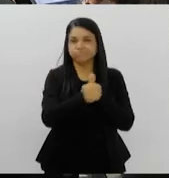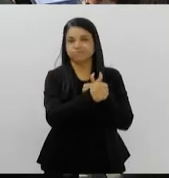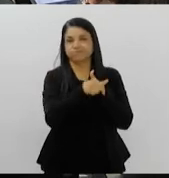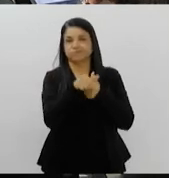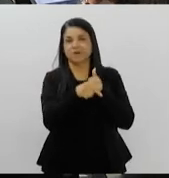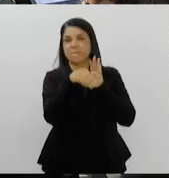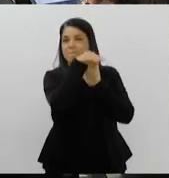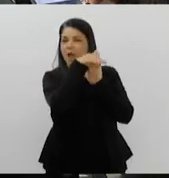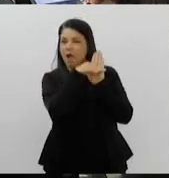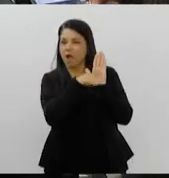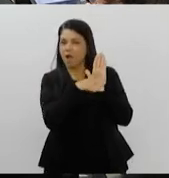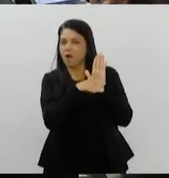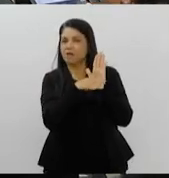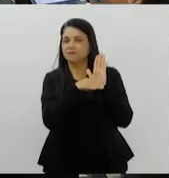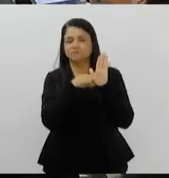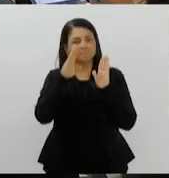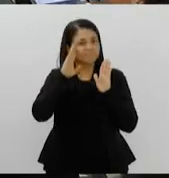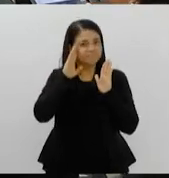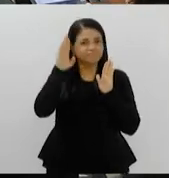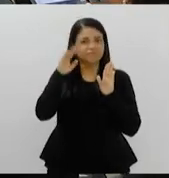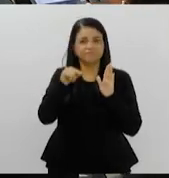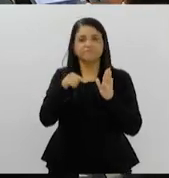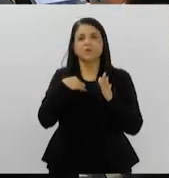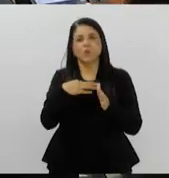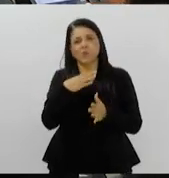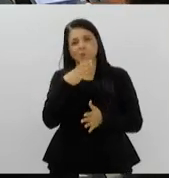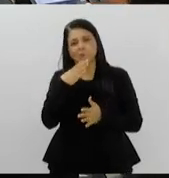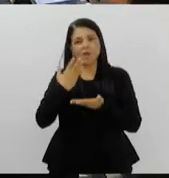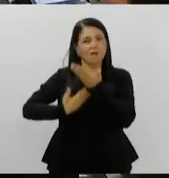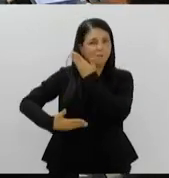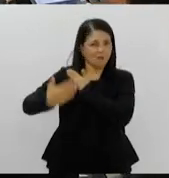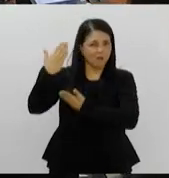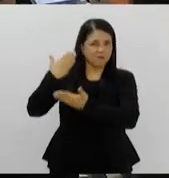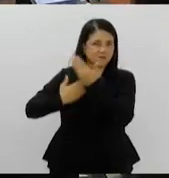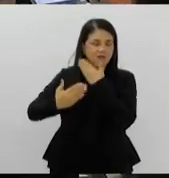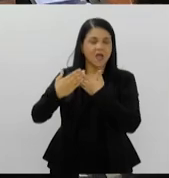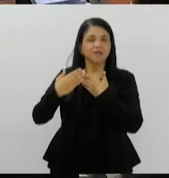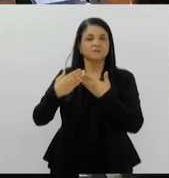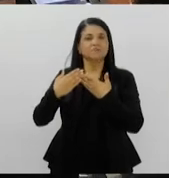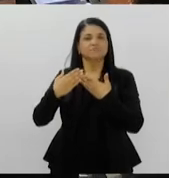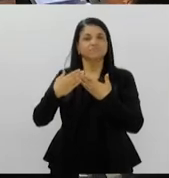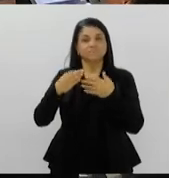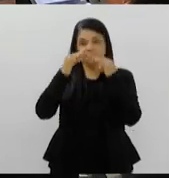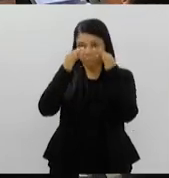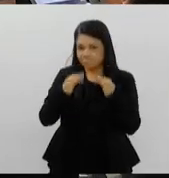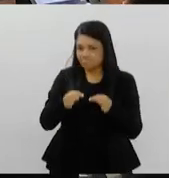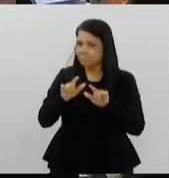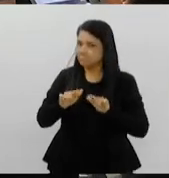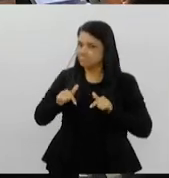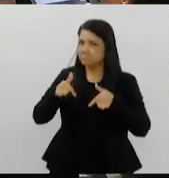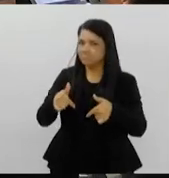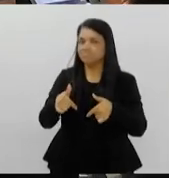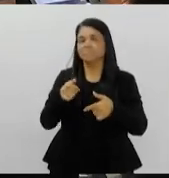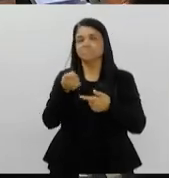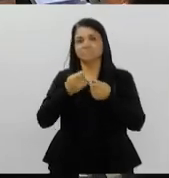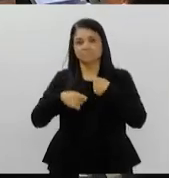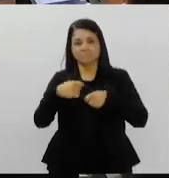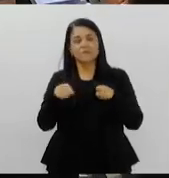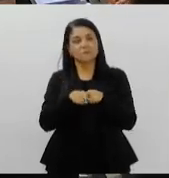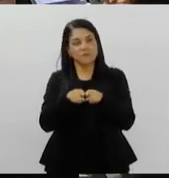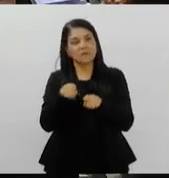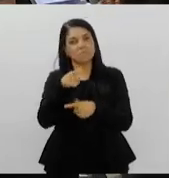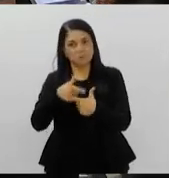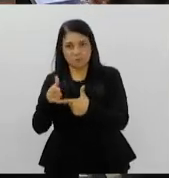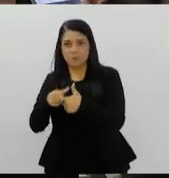dessa pauta, que reconheço, em relação ao passado, está dando muito certo, mas também tem entrave. E um